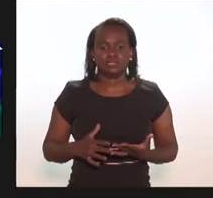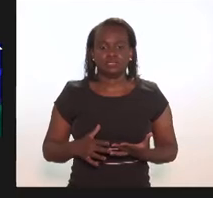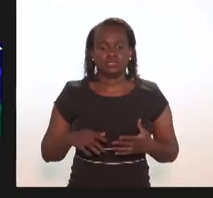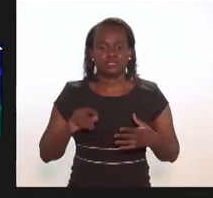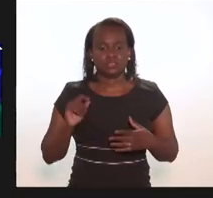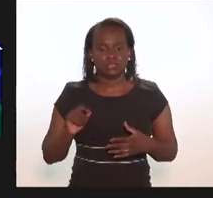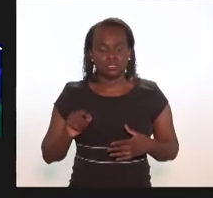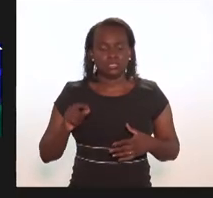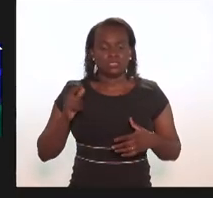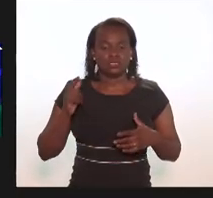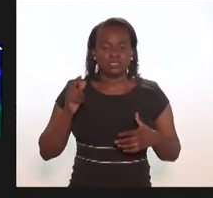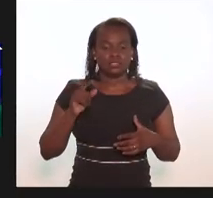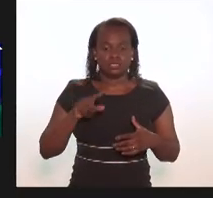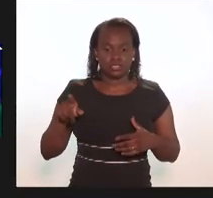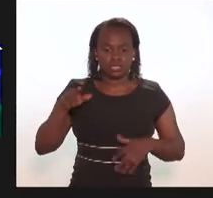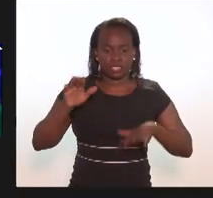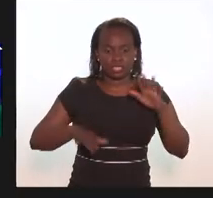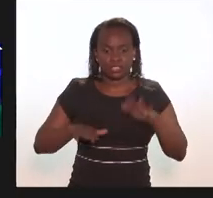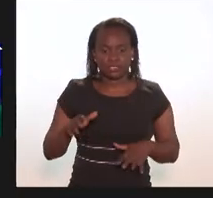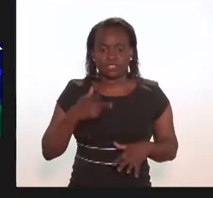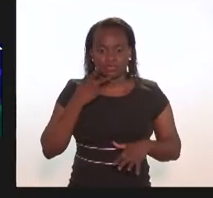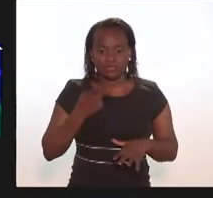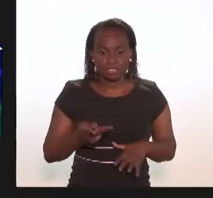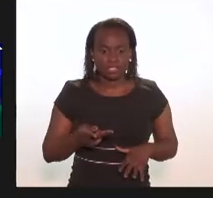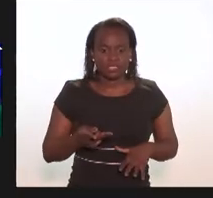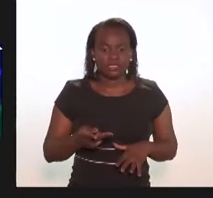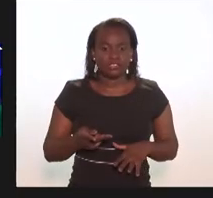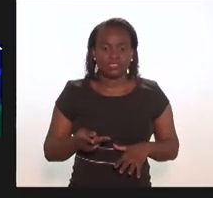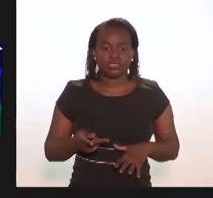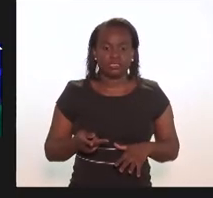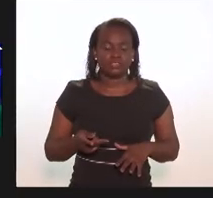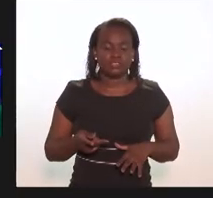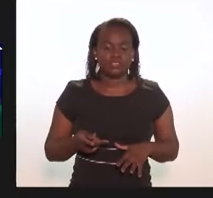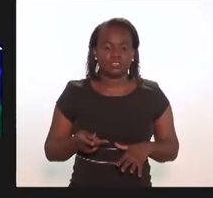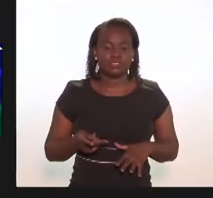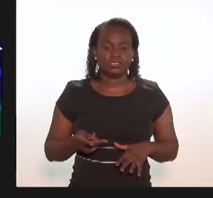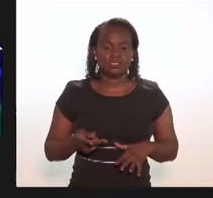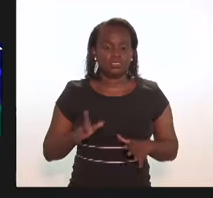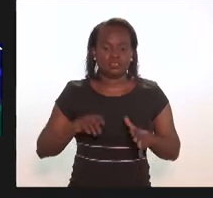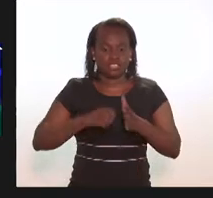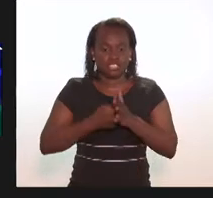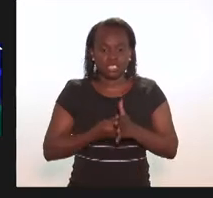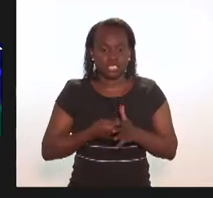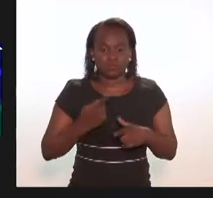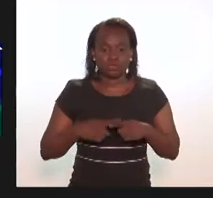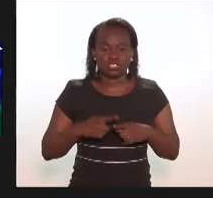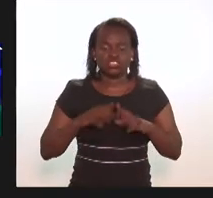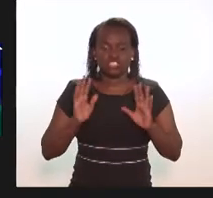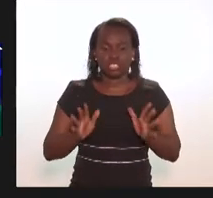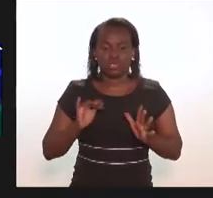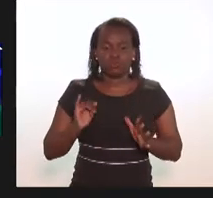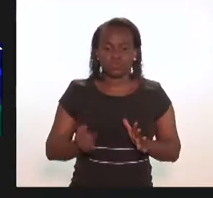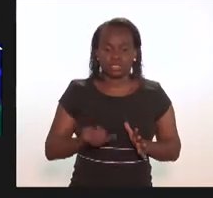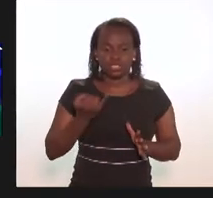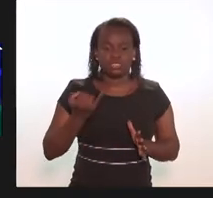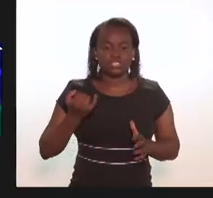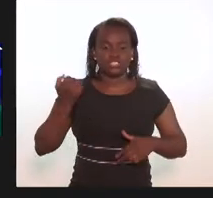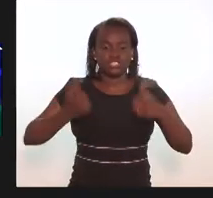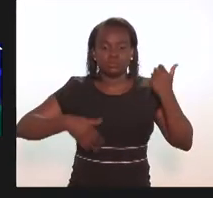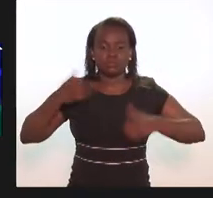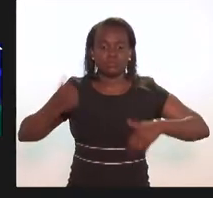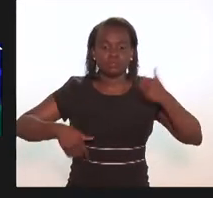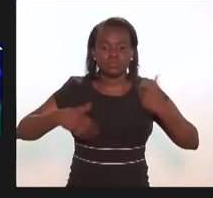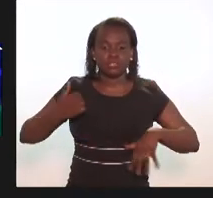essa questão da gente às vezes falar e tá fechado, porque eu já tive a oportunidade de estar